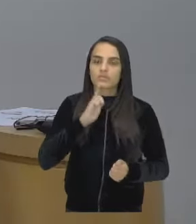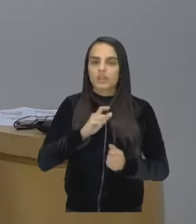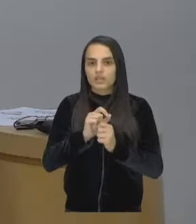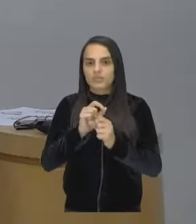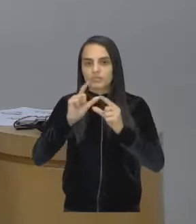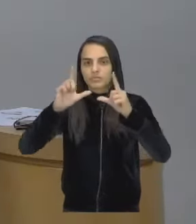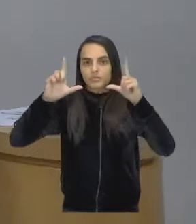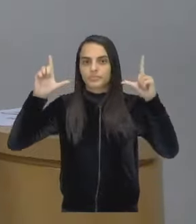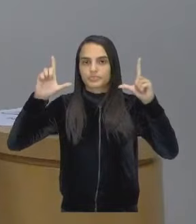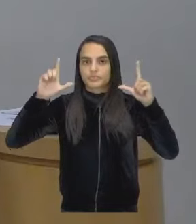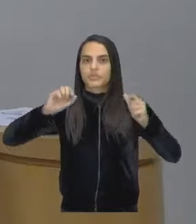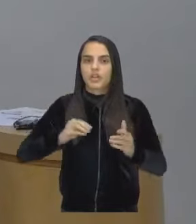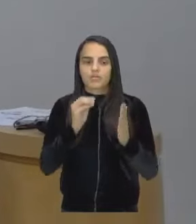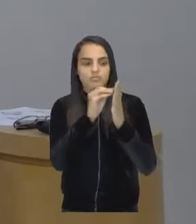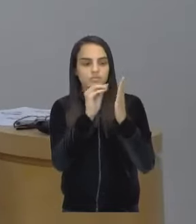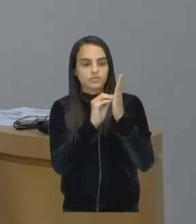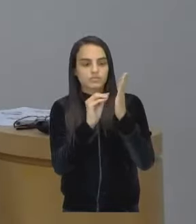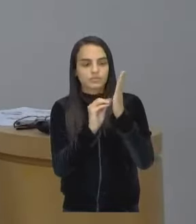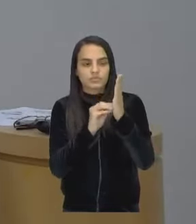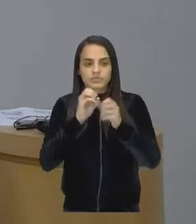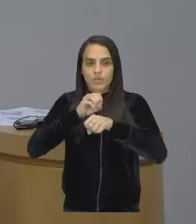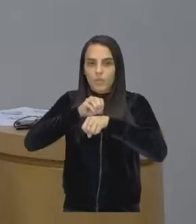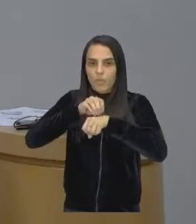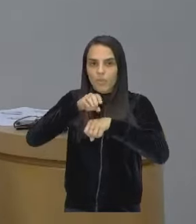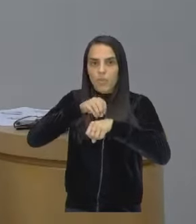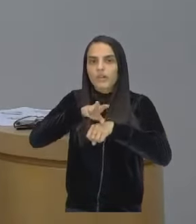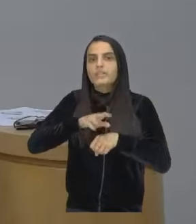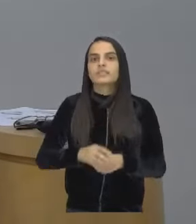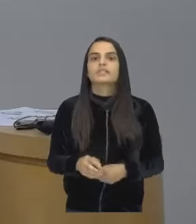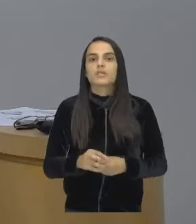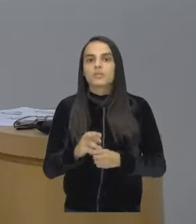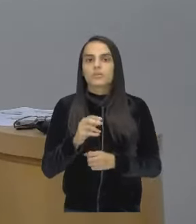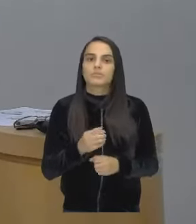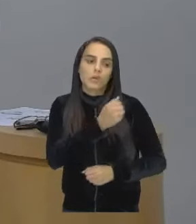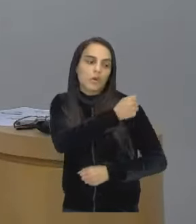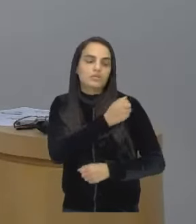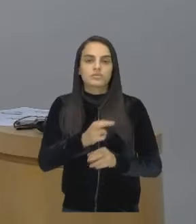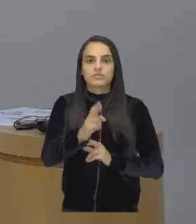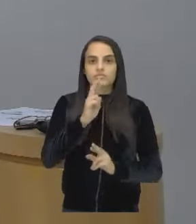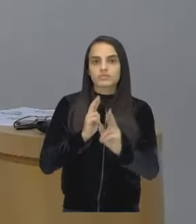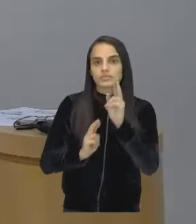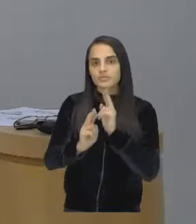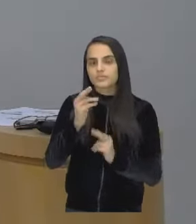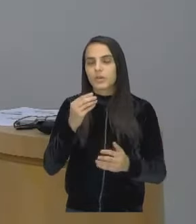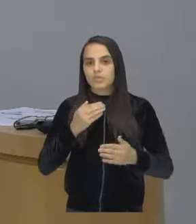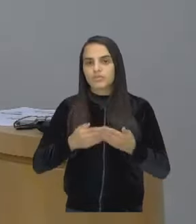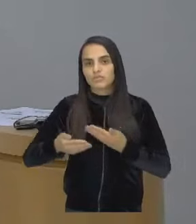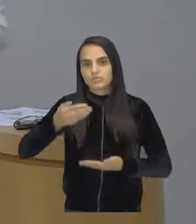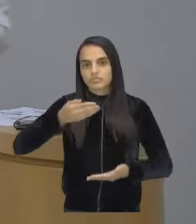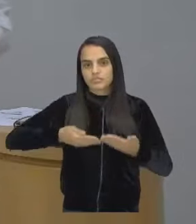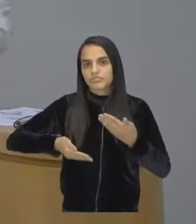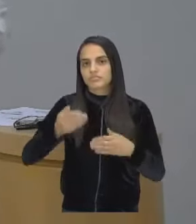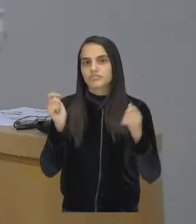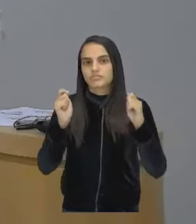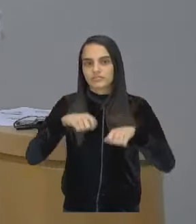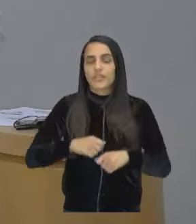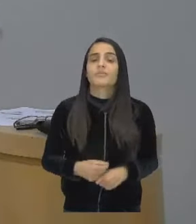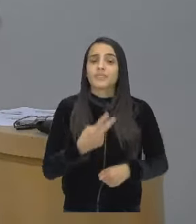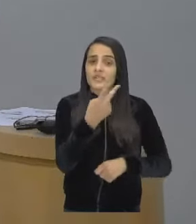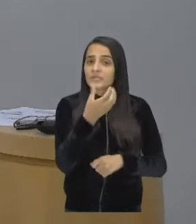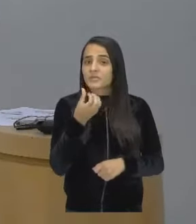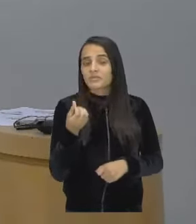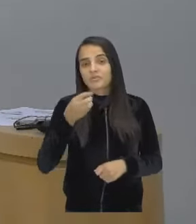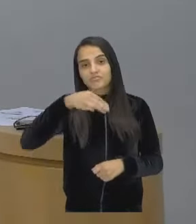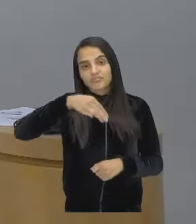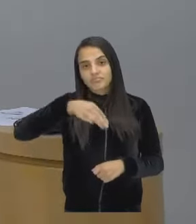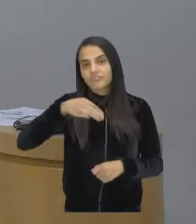coloco lá uma dica por vez, o aluno responde, vai participando, vai ficando mais dinâmico. Aqui, como a gente tem esses 26 minutinhos que passam muito rápido,